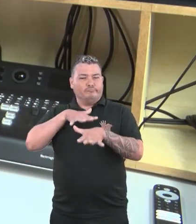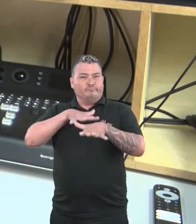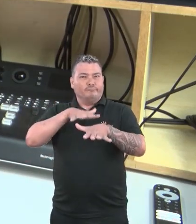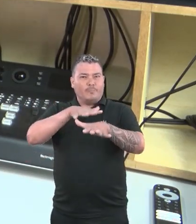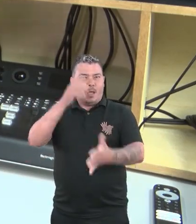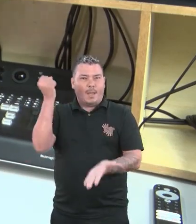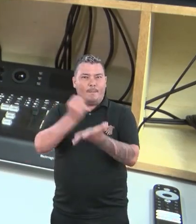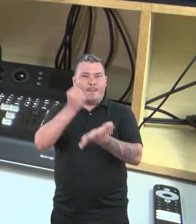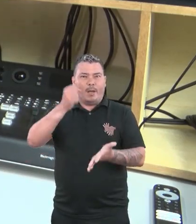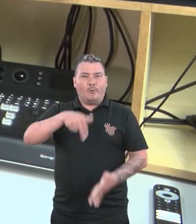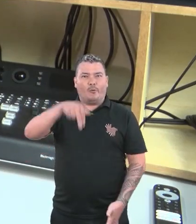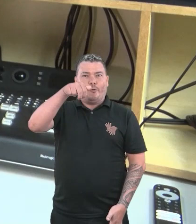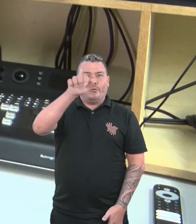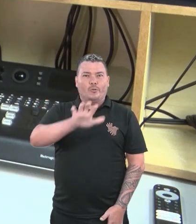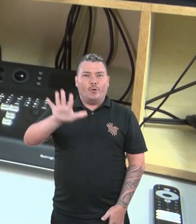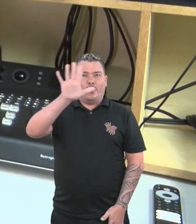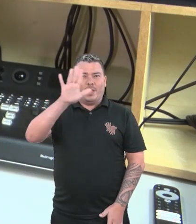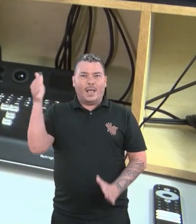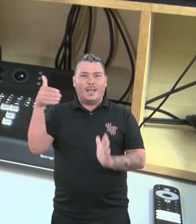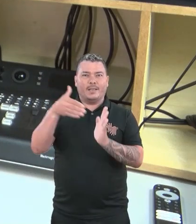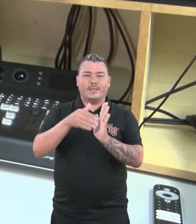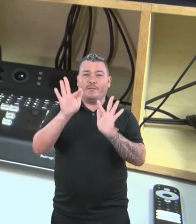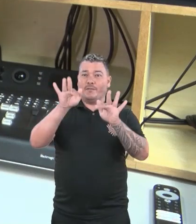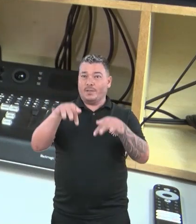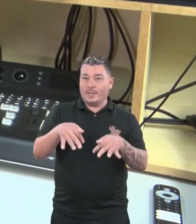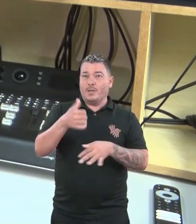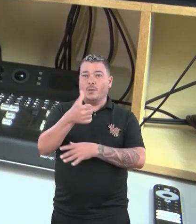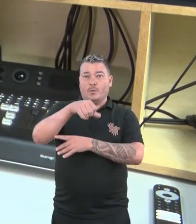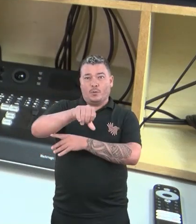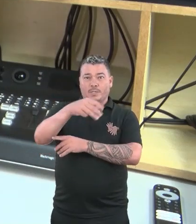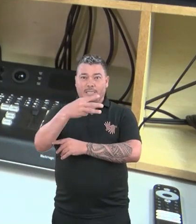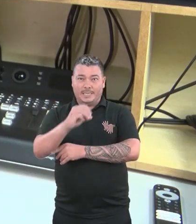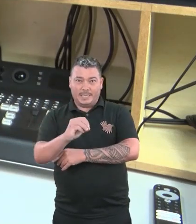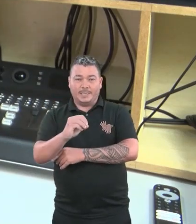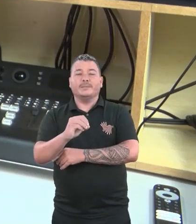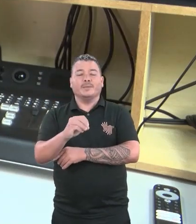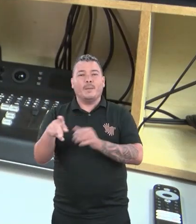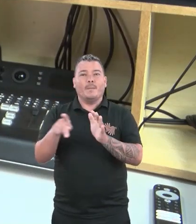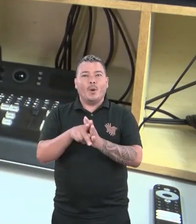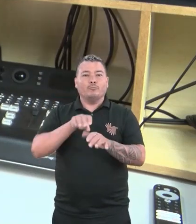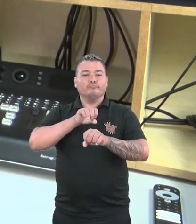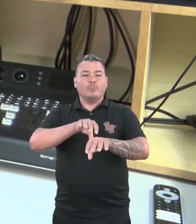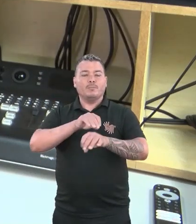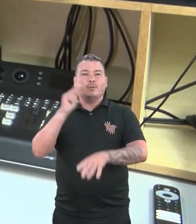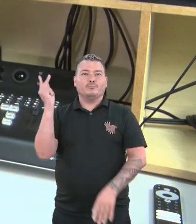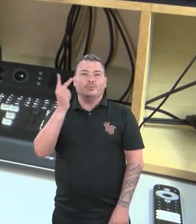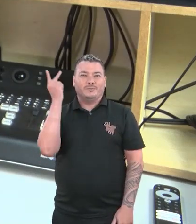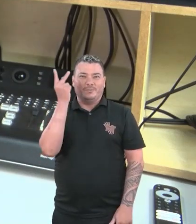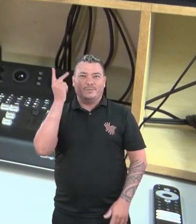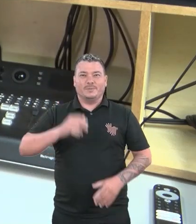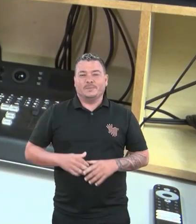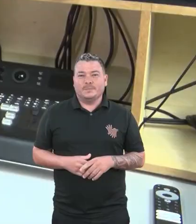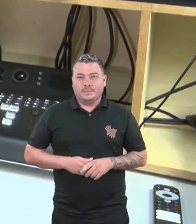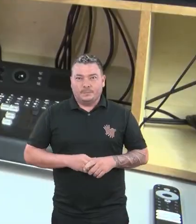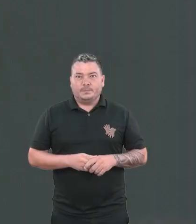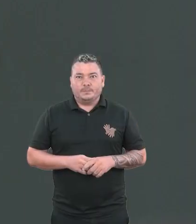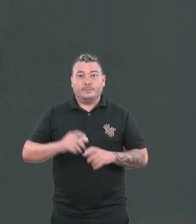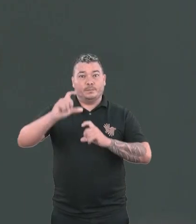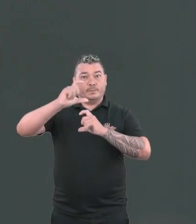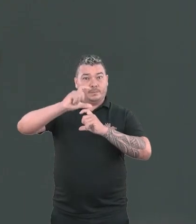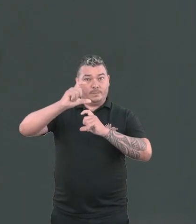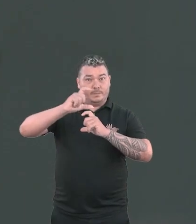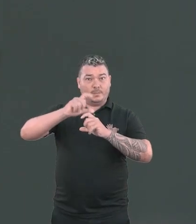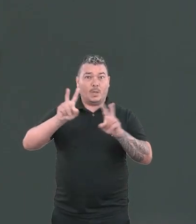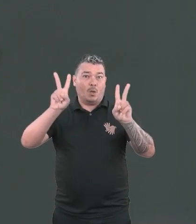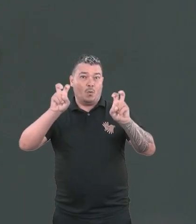no movimento que marcou o Nordeste até o final da década de 1930, por meio das aulas de História.